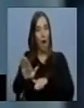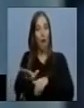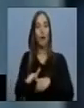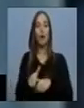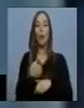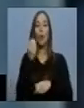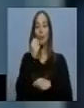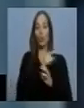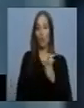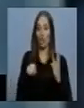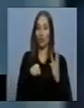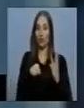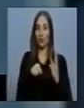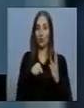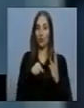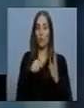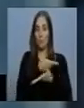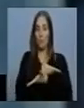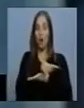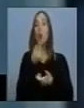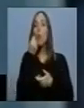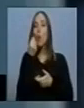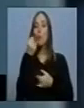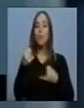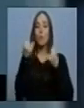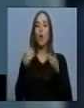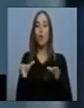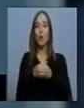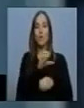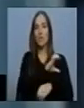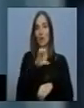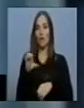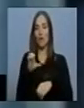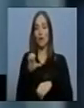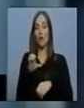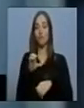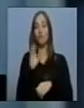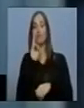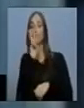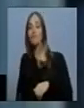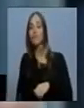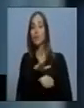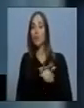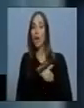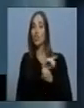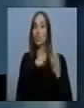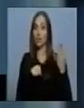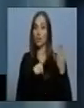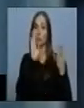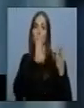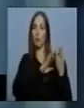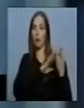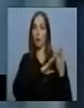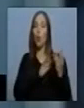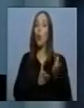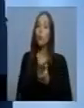casos como esse a comunidade científica se vai comportar em relação a estes ensaios será que não continue na deverá